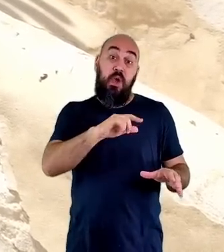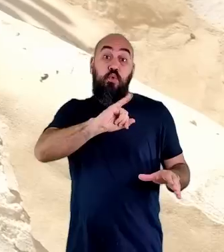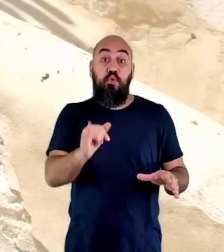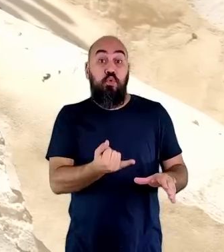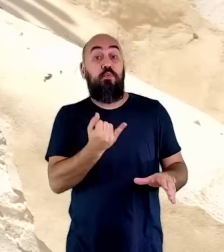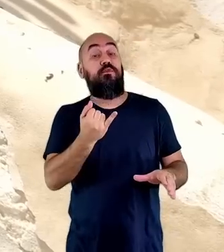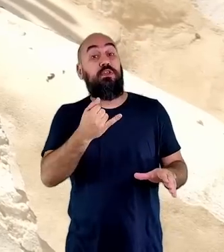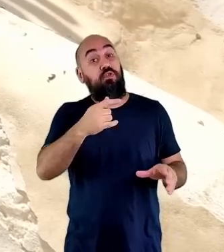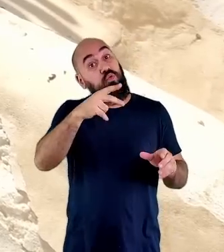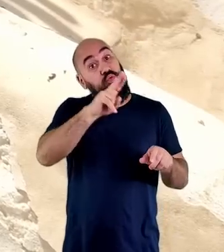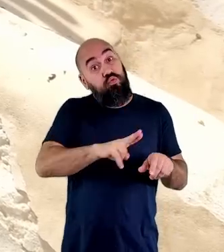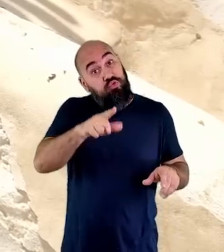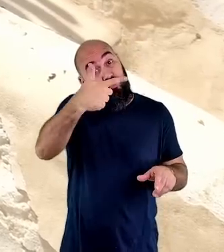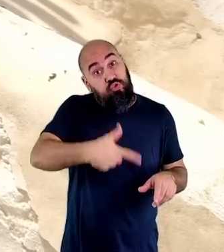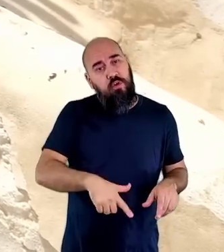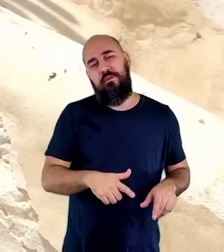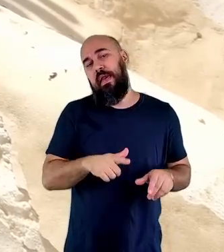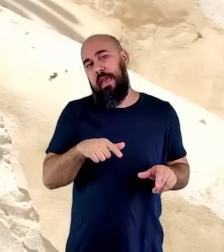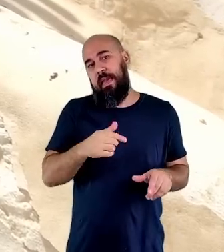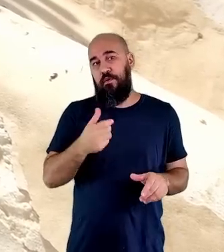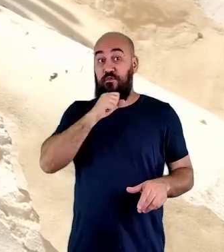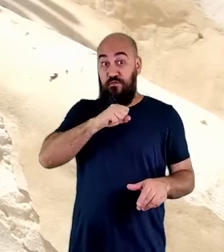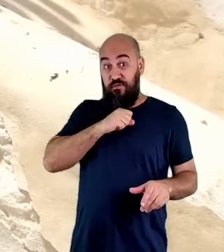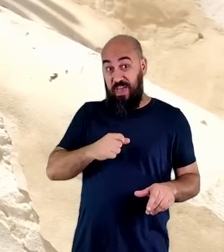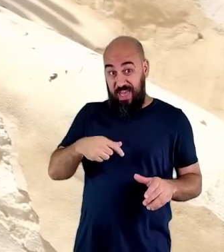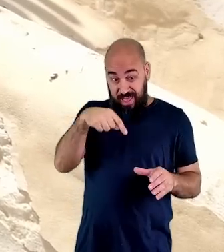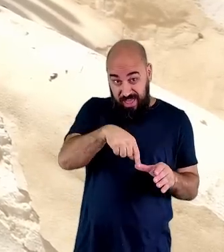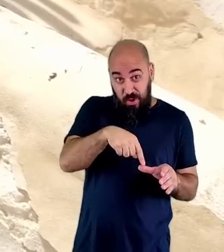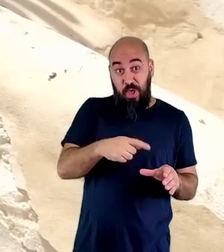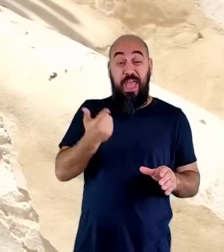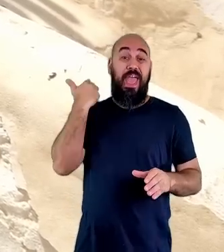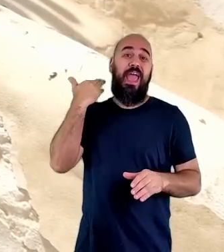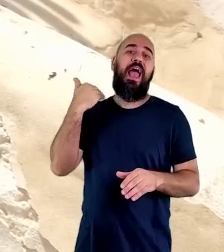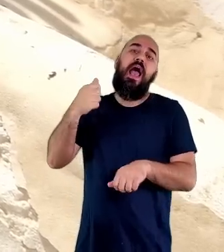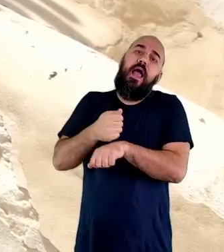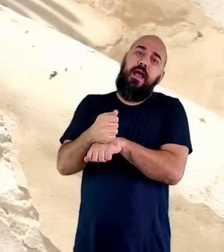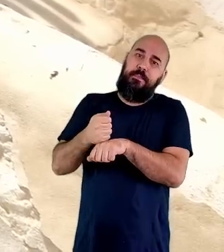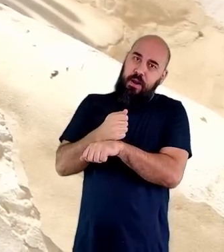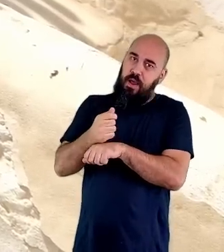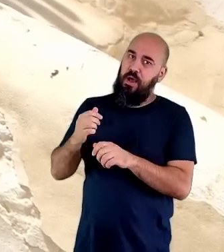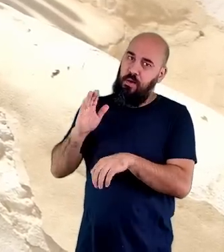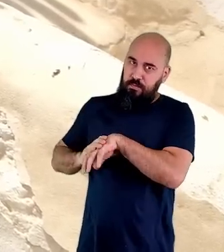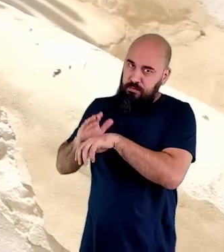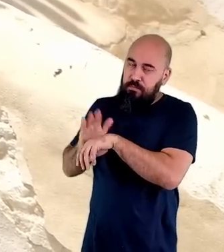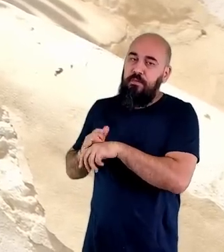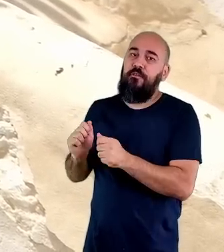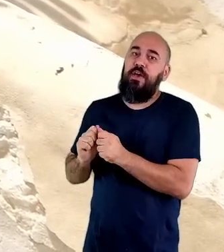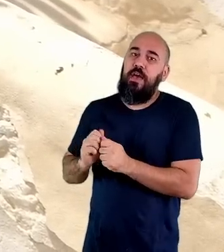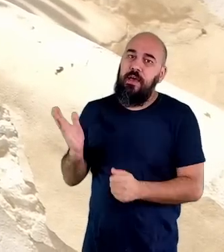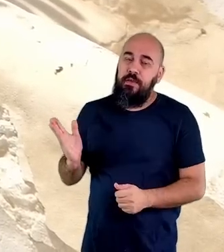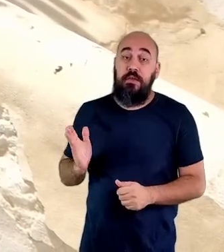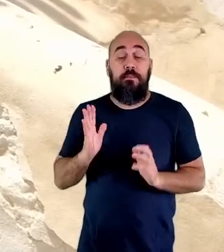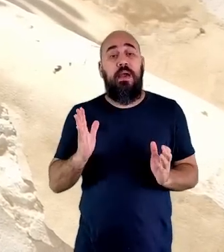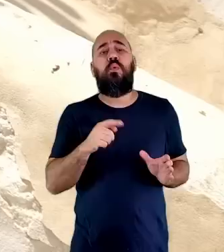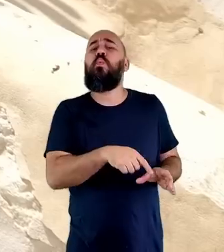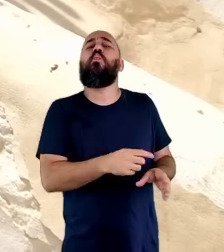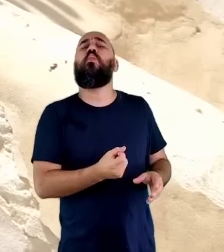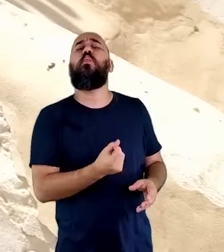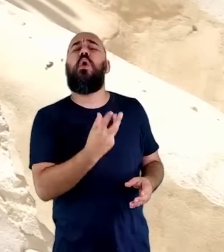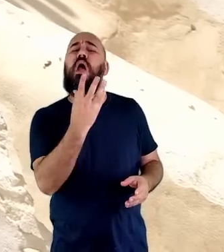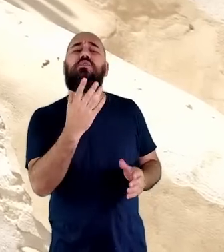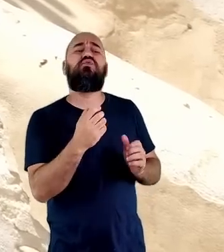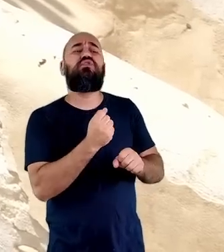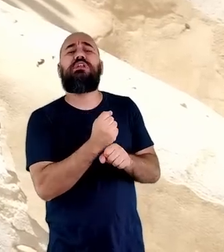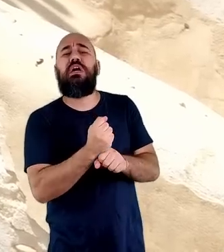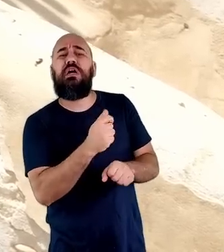ideias, mas elas ainda encerram um mistério acerca de quando realmente esse poço foi utilizado, construído, por quanto